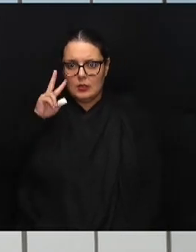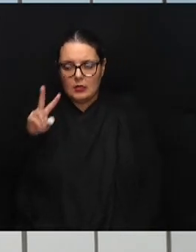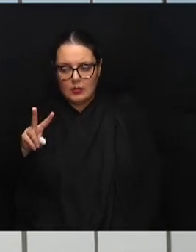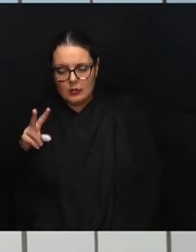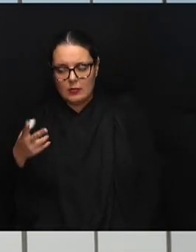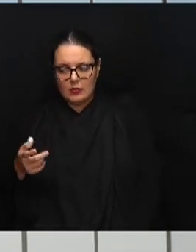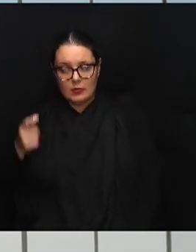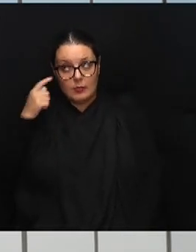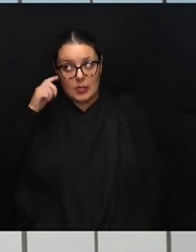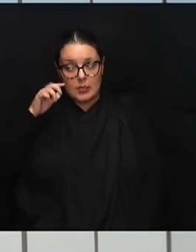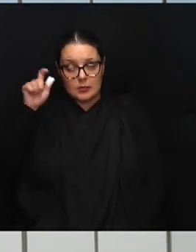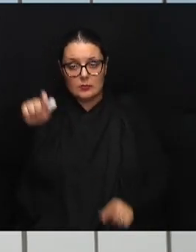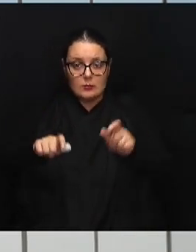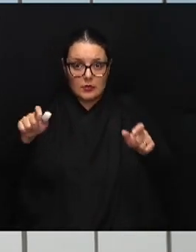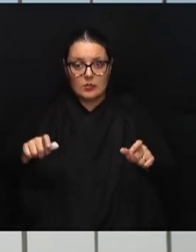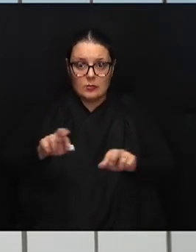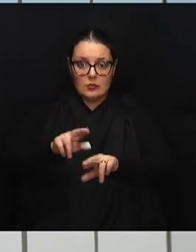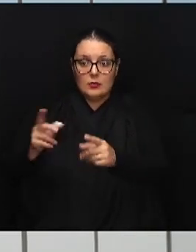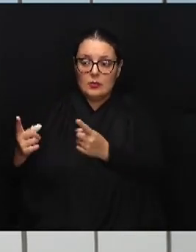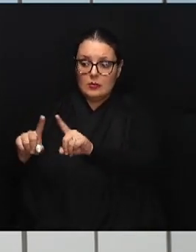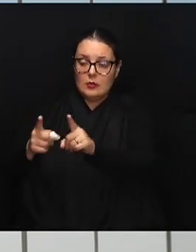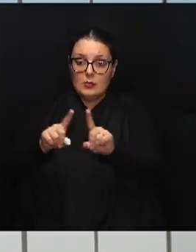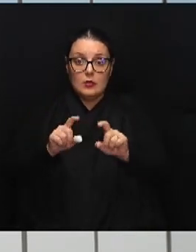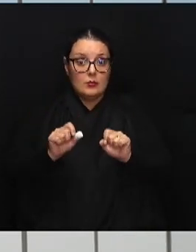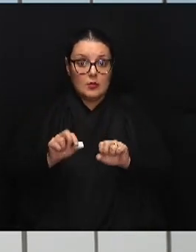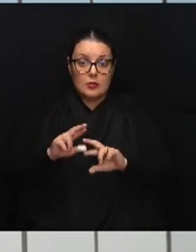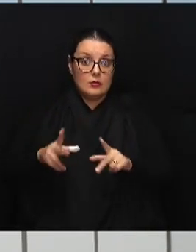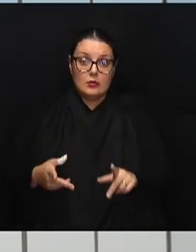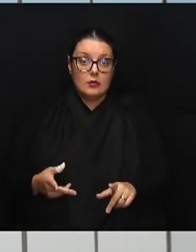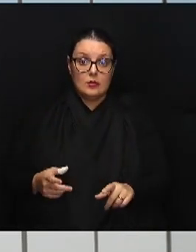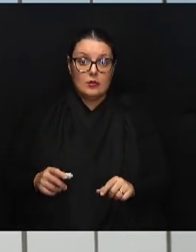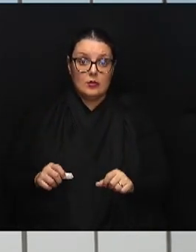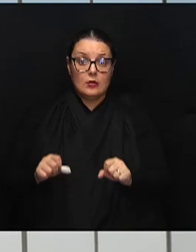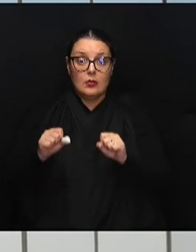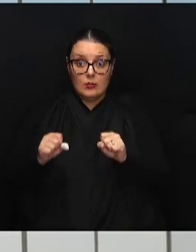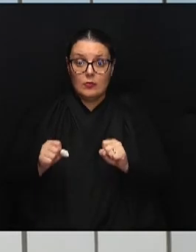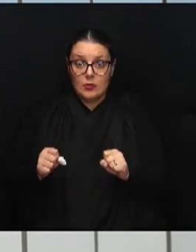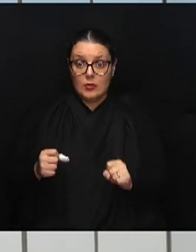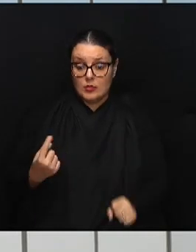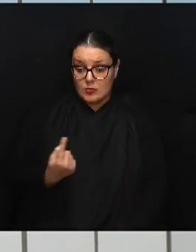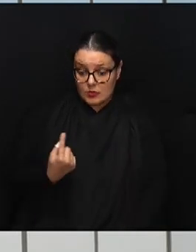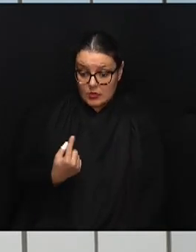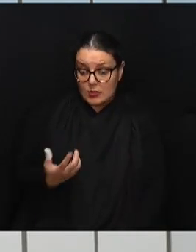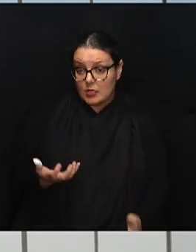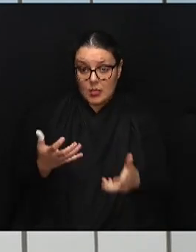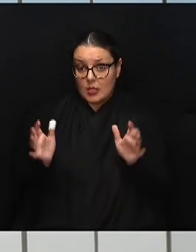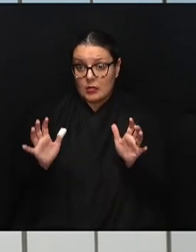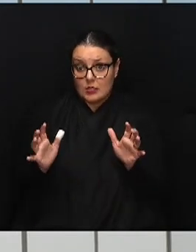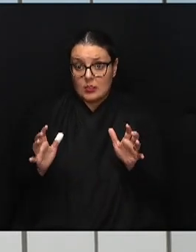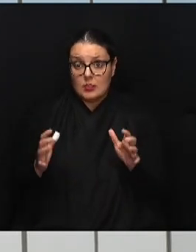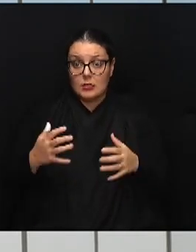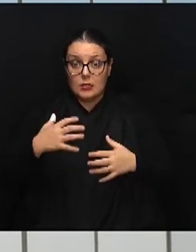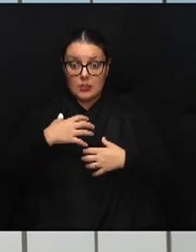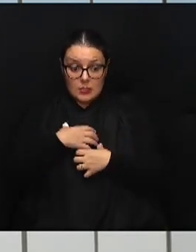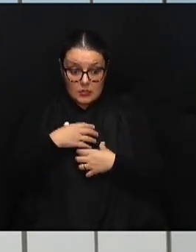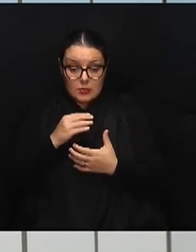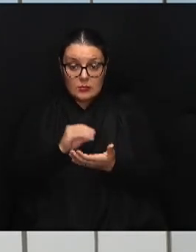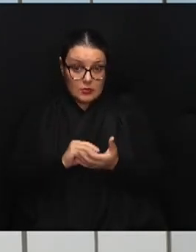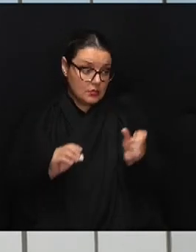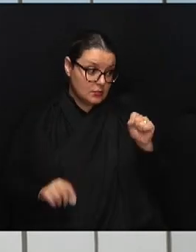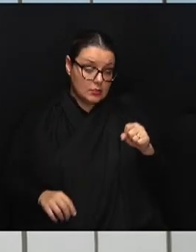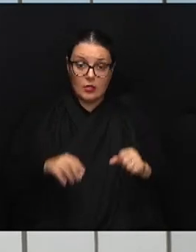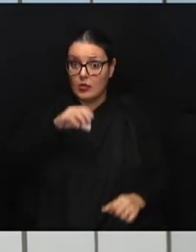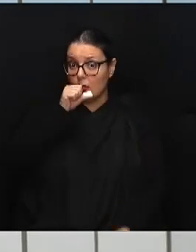mas pode ser justamente o contrário. Eu quero poder ficar sozinho. Né? A gente sente falta disso. Num